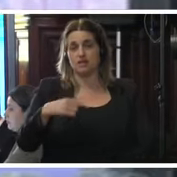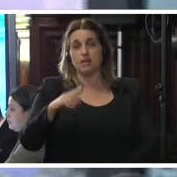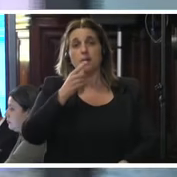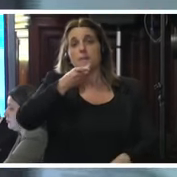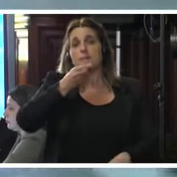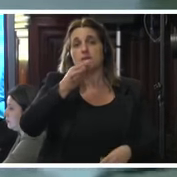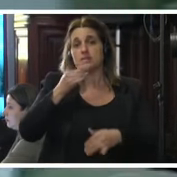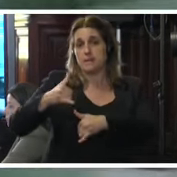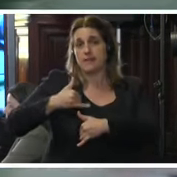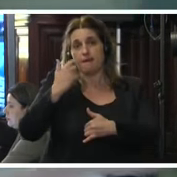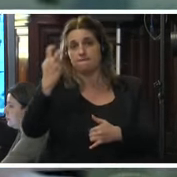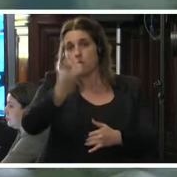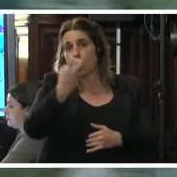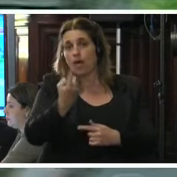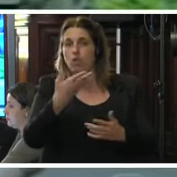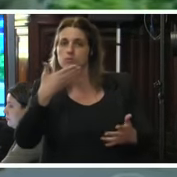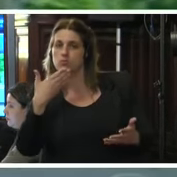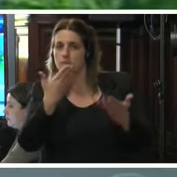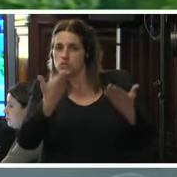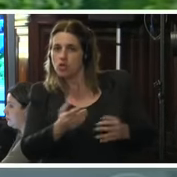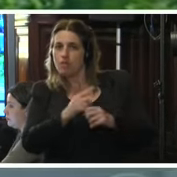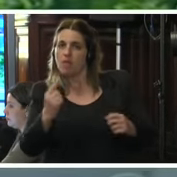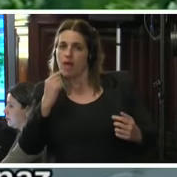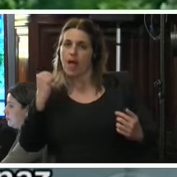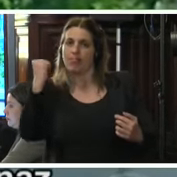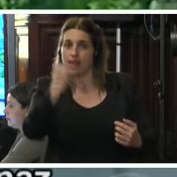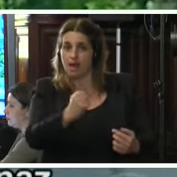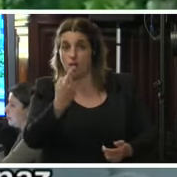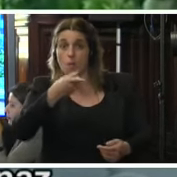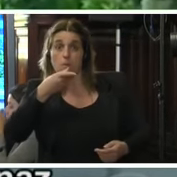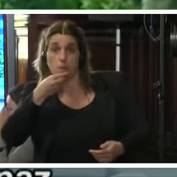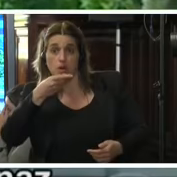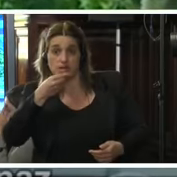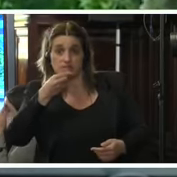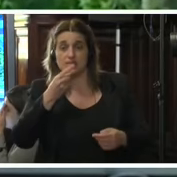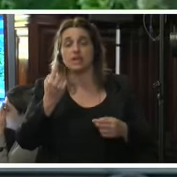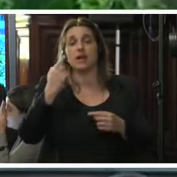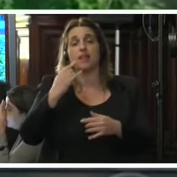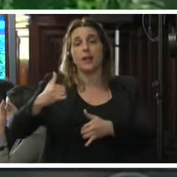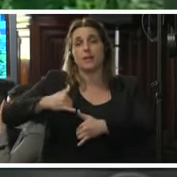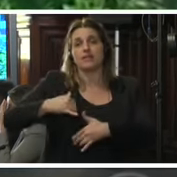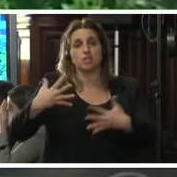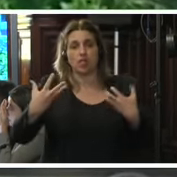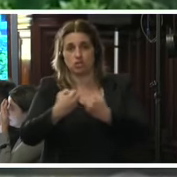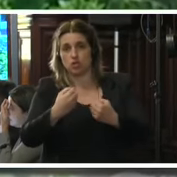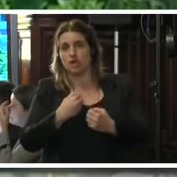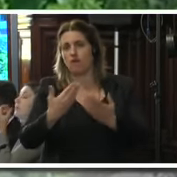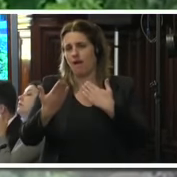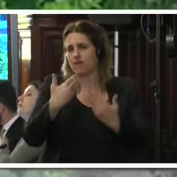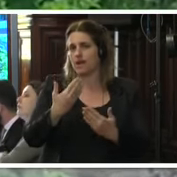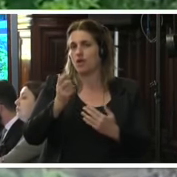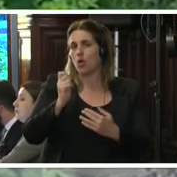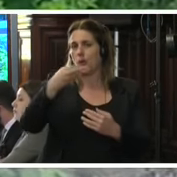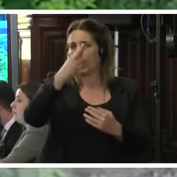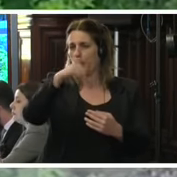de ter atacado um policial do batalhão de choque ontem na linha vermelha. Vou conversar ao vivo com Bruno Albernaz. Saber dele. Bruno, boa tarde.